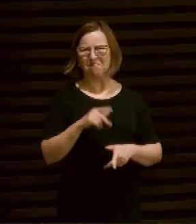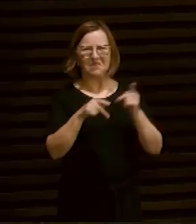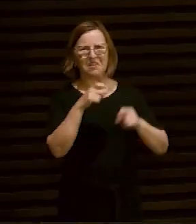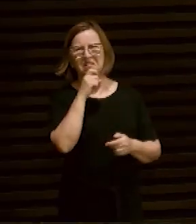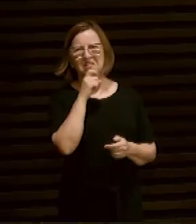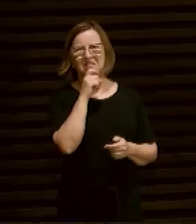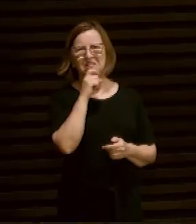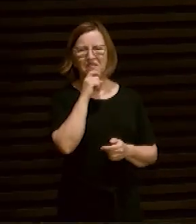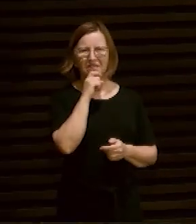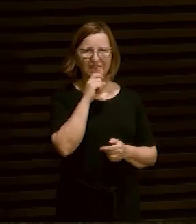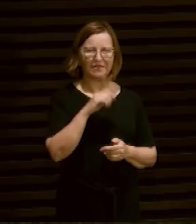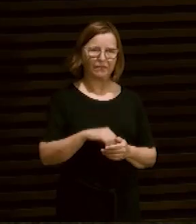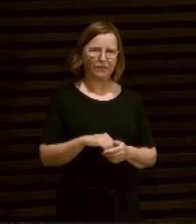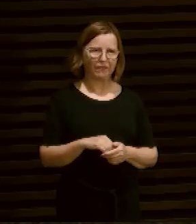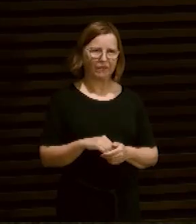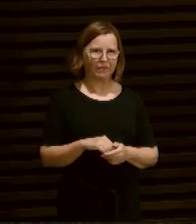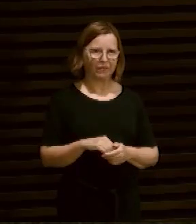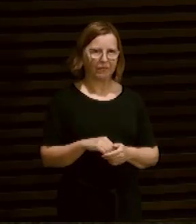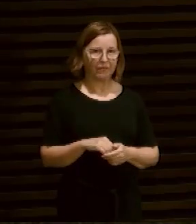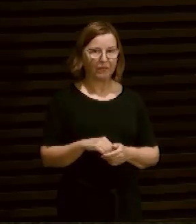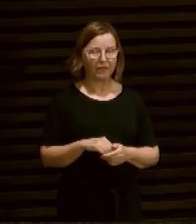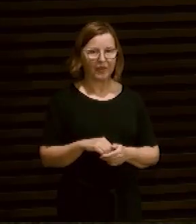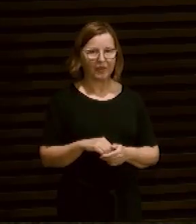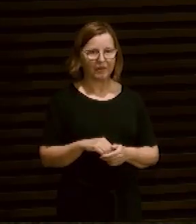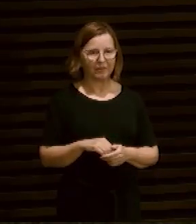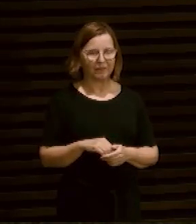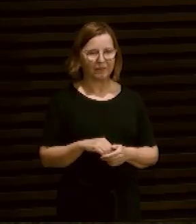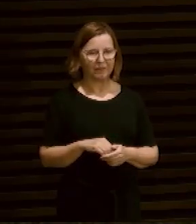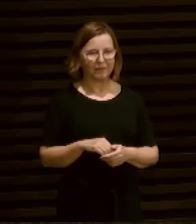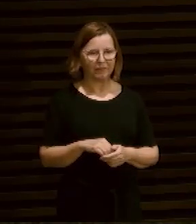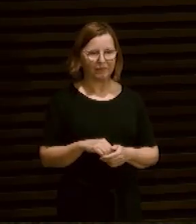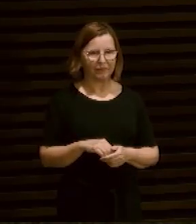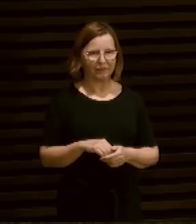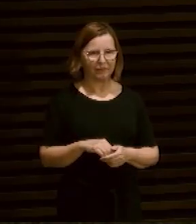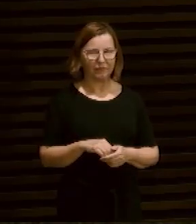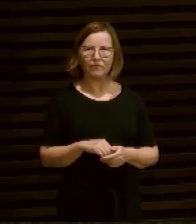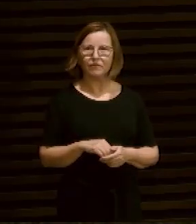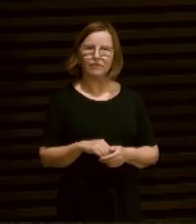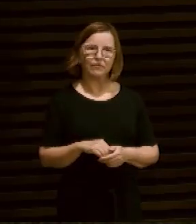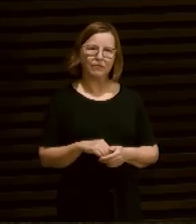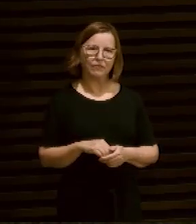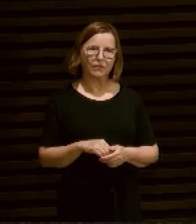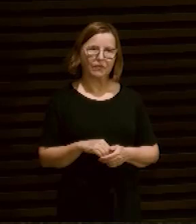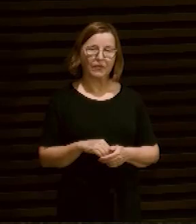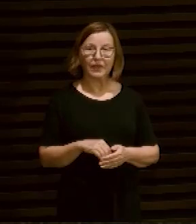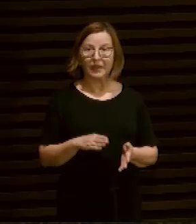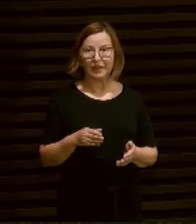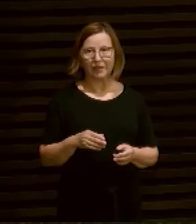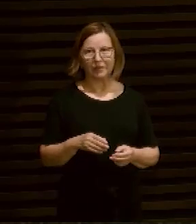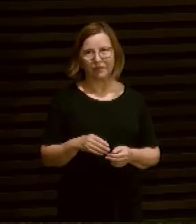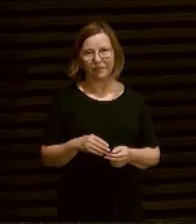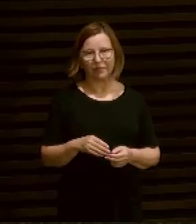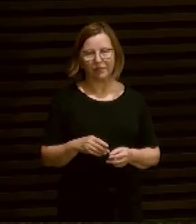indiferentes. Não, isso não funciona. Então, irmãos meus, considerai atentamente o